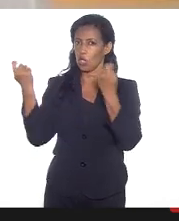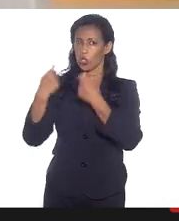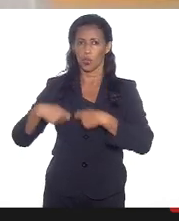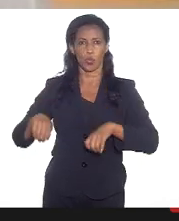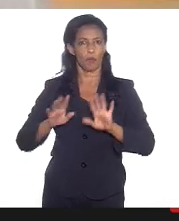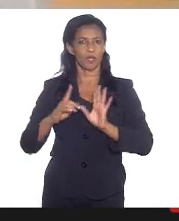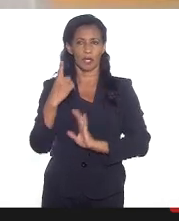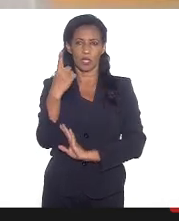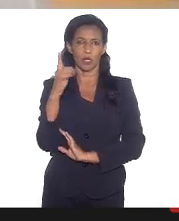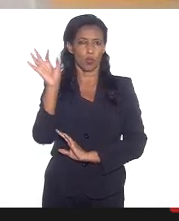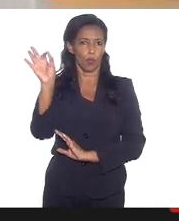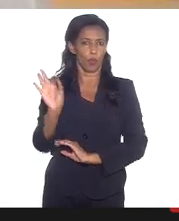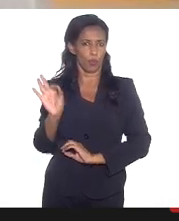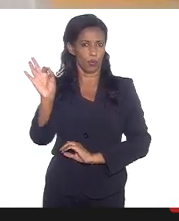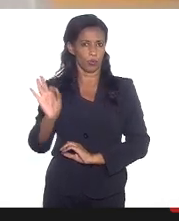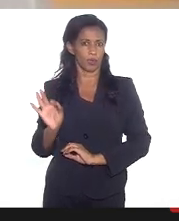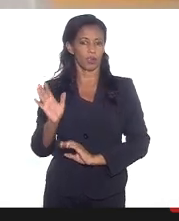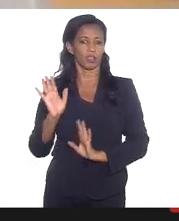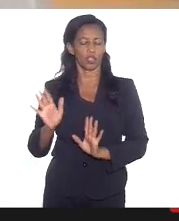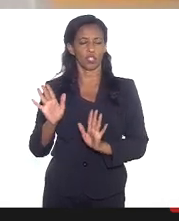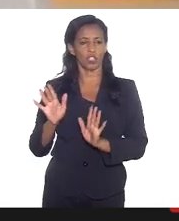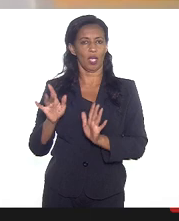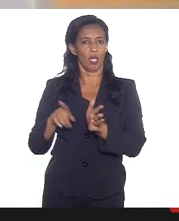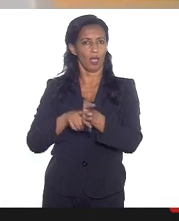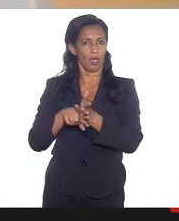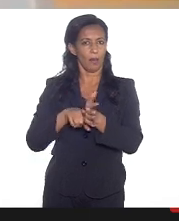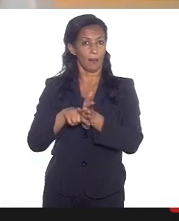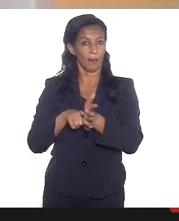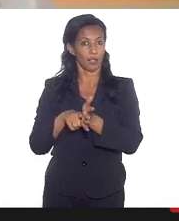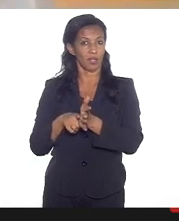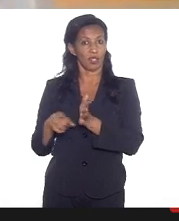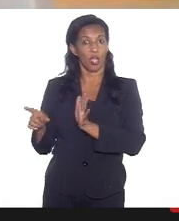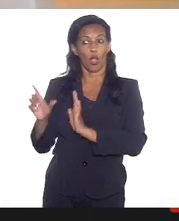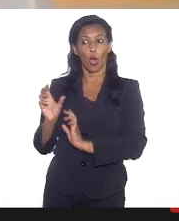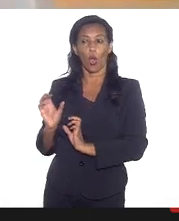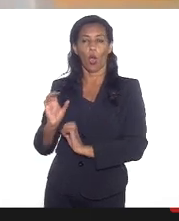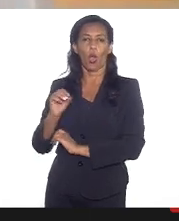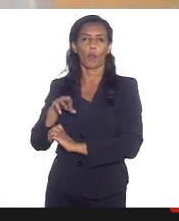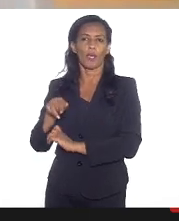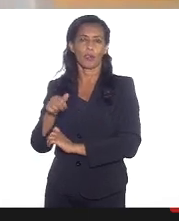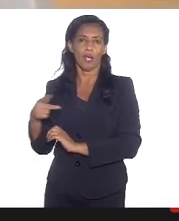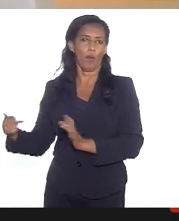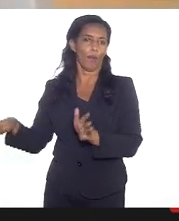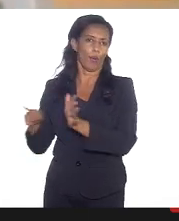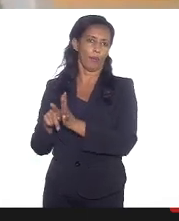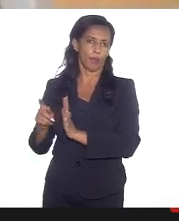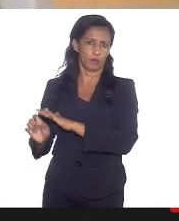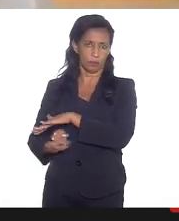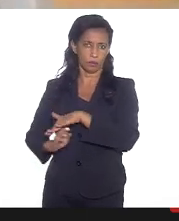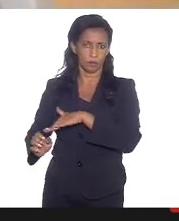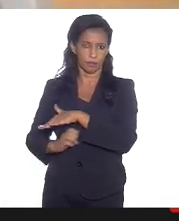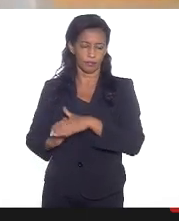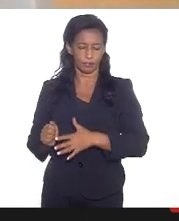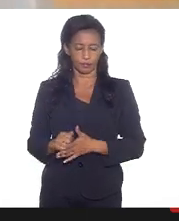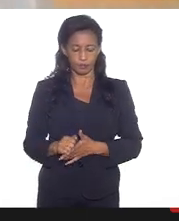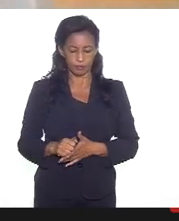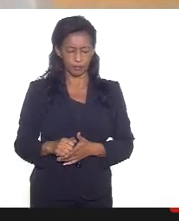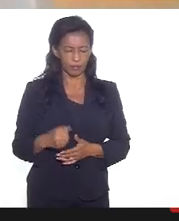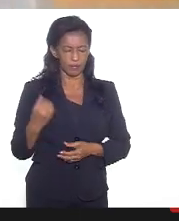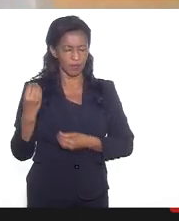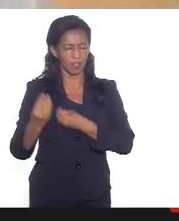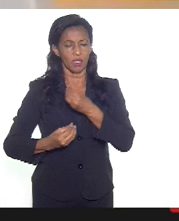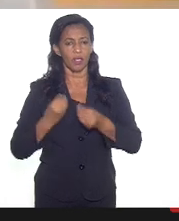descer 1%, porque já é uma pesquisa, vamos dizer, comercial das próprias empresas. E como ampliar o